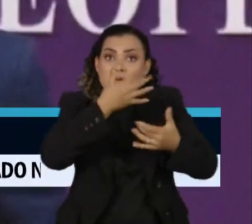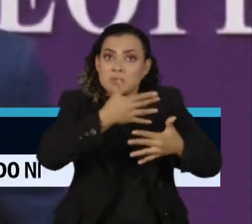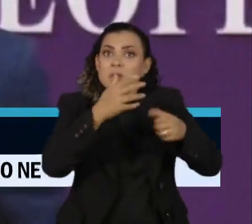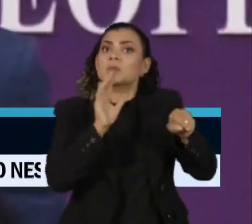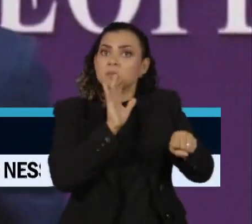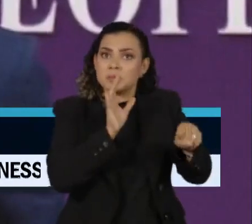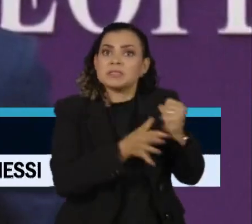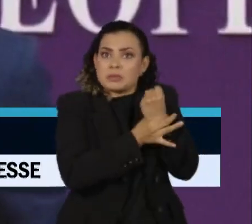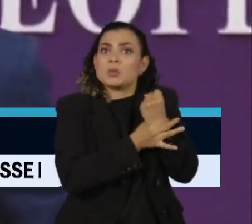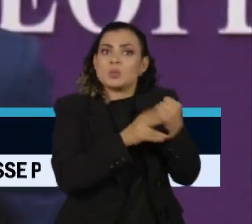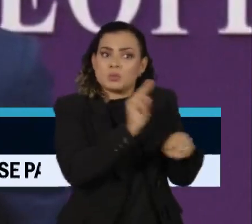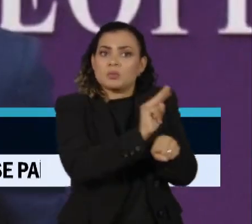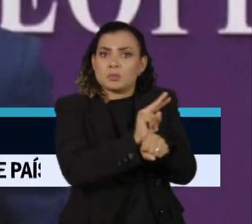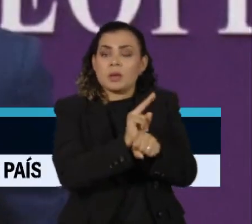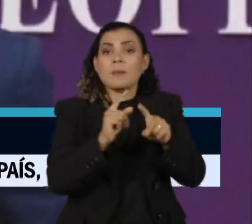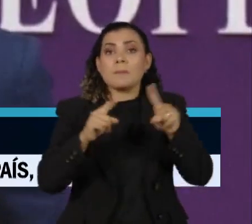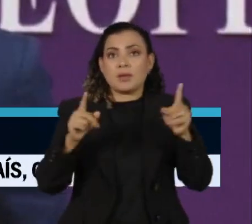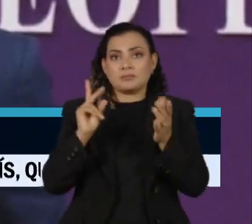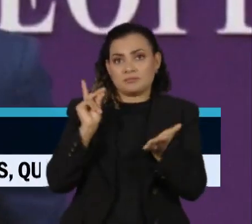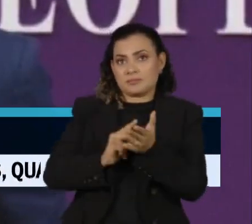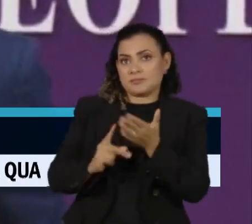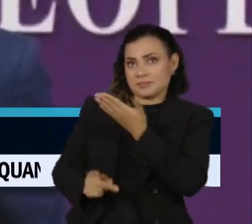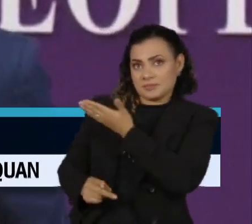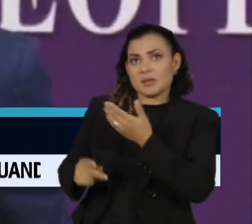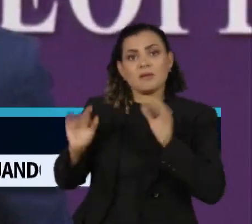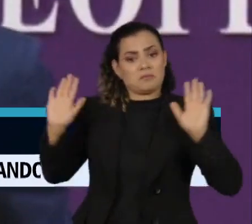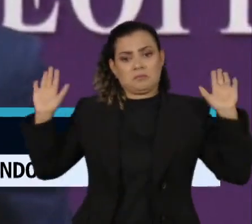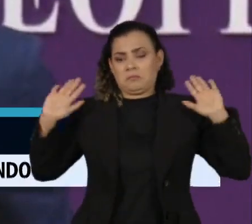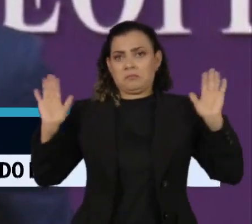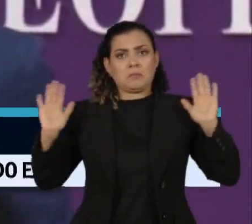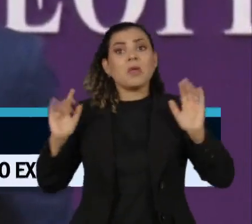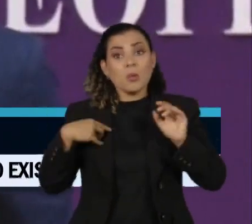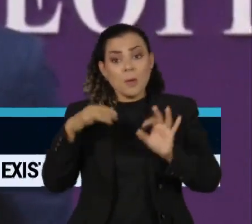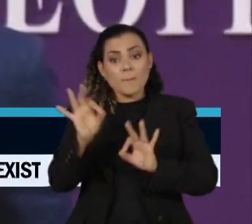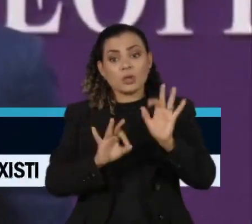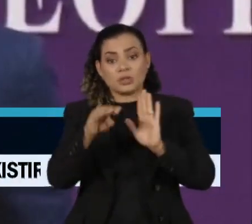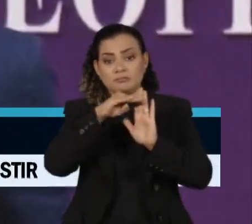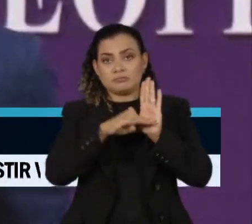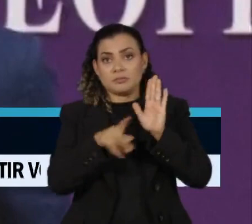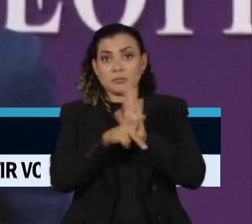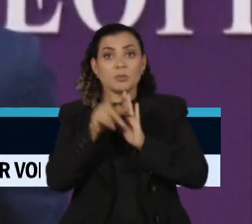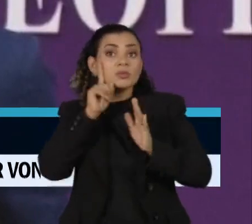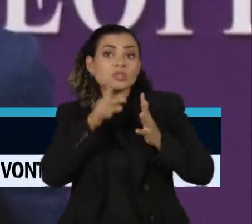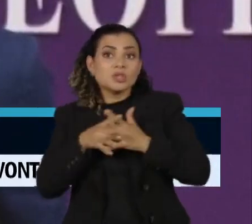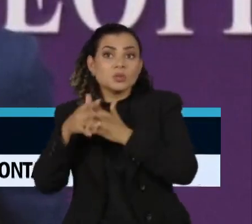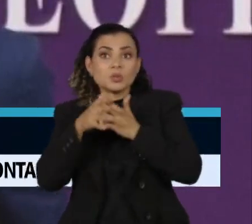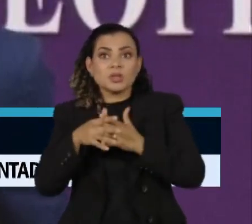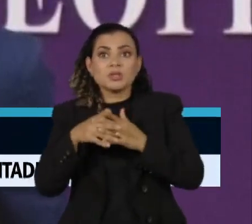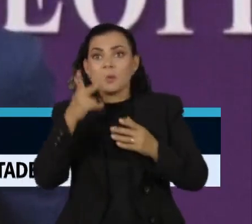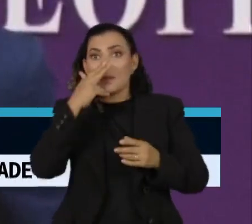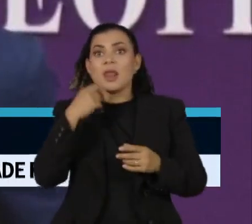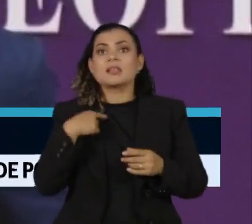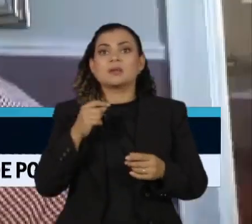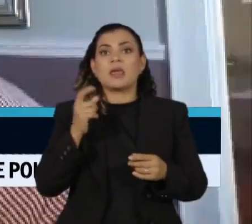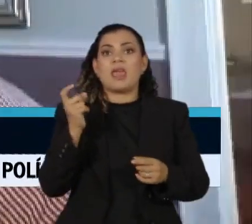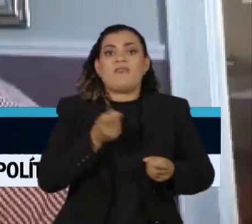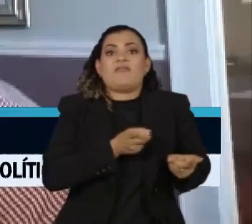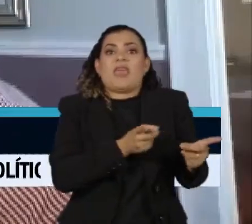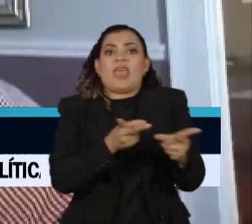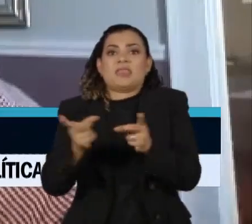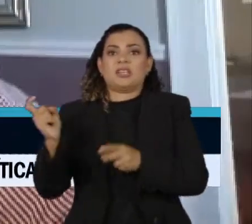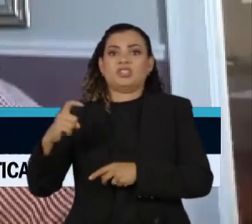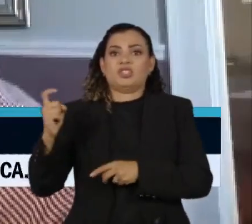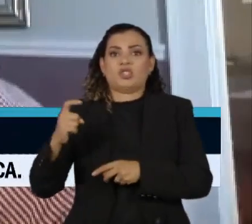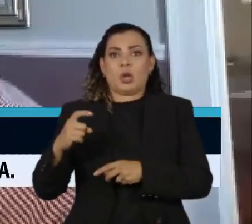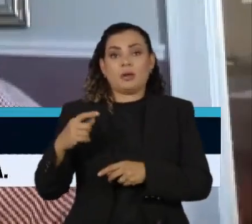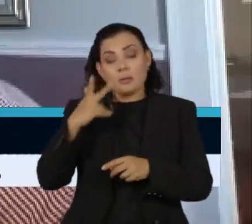seguros. Pequim reagiu à ofensiva do Ocidente, sugerindo um plano dos Estados Unidos para forçar a venda do TikTok. O